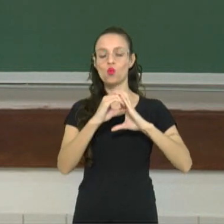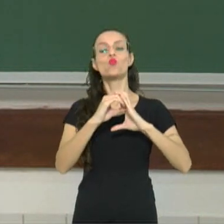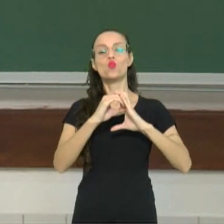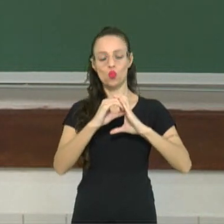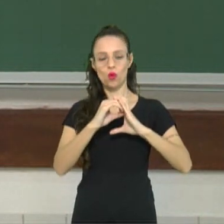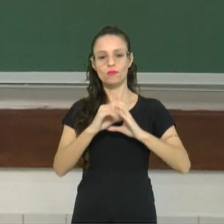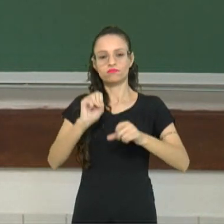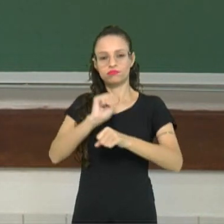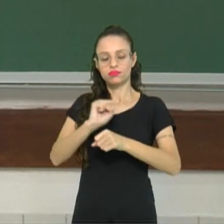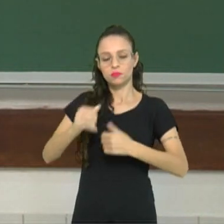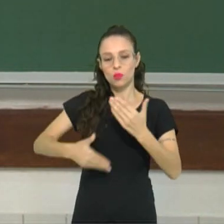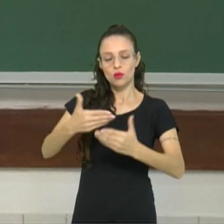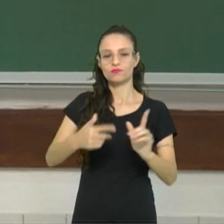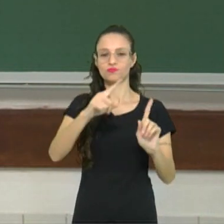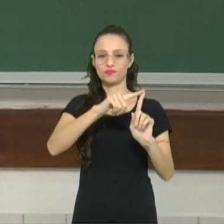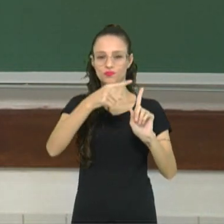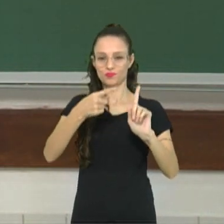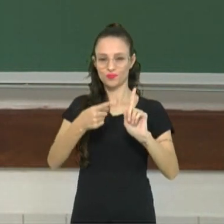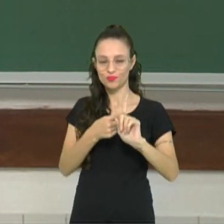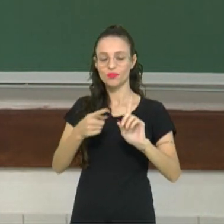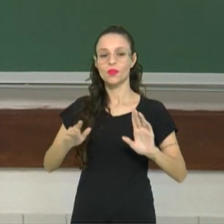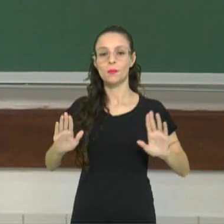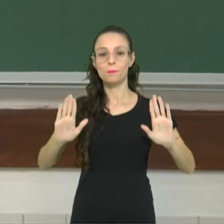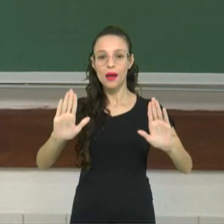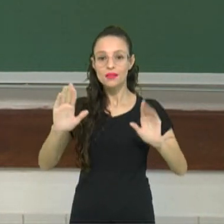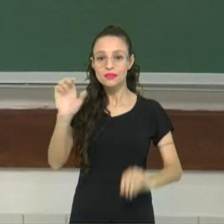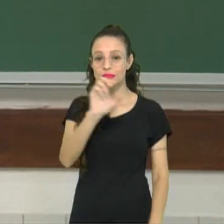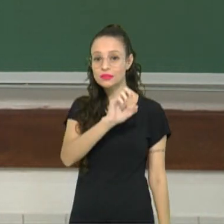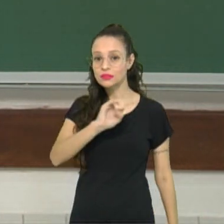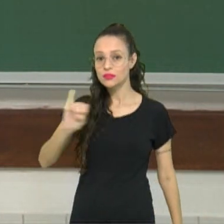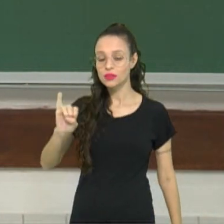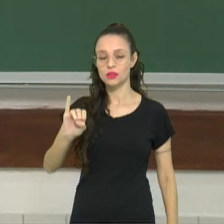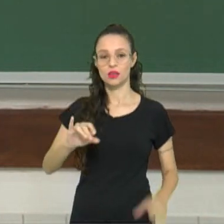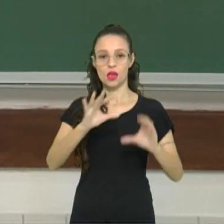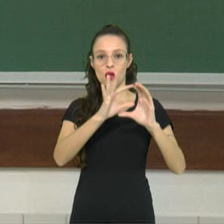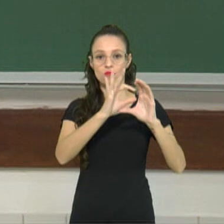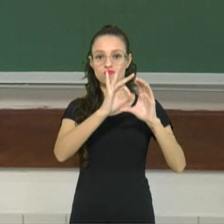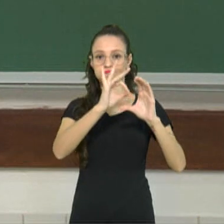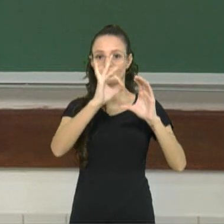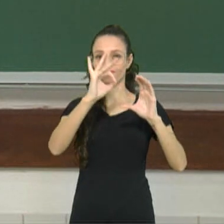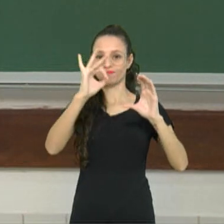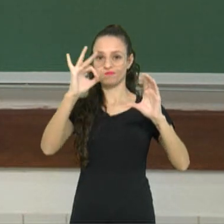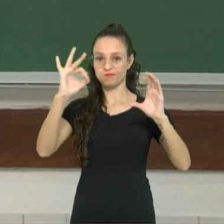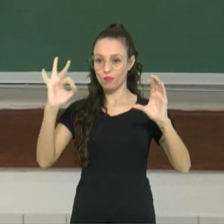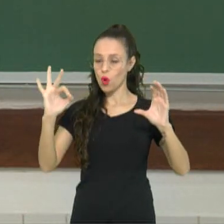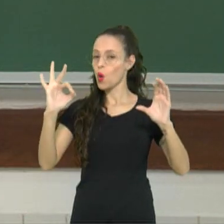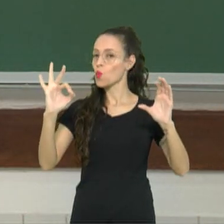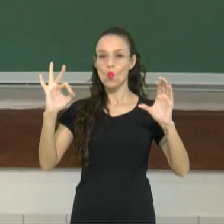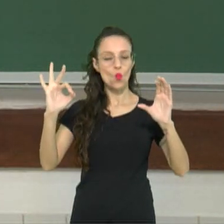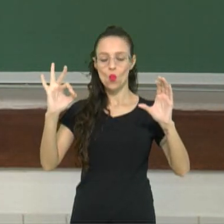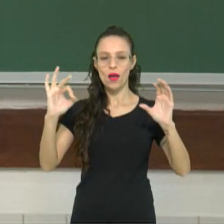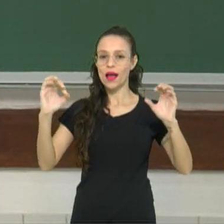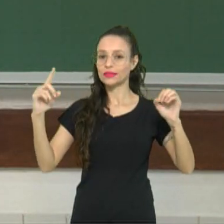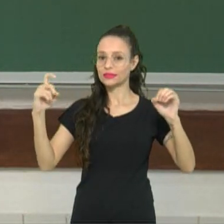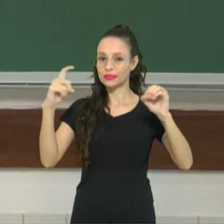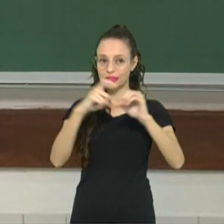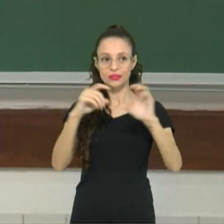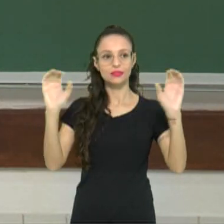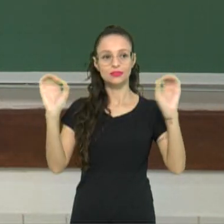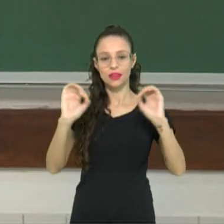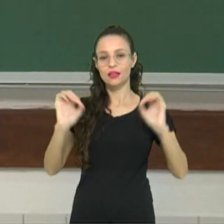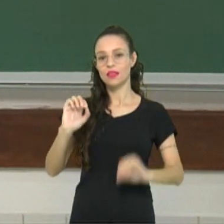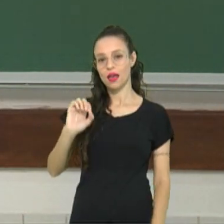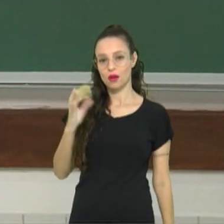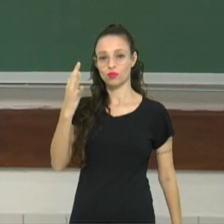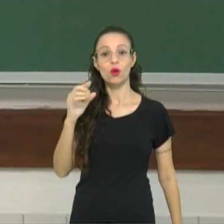processo, né, de gestação. Porém, se essa ovulação não for seguida de fecundação, ela simplesmente